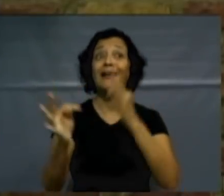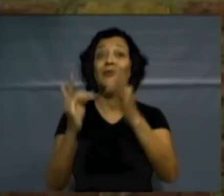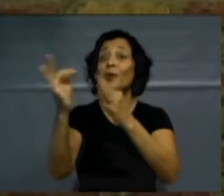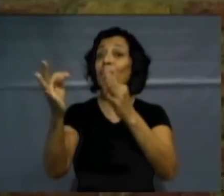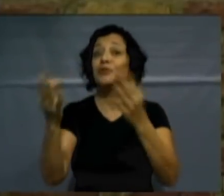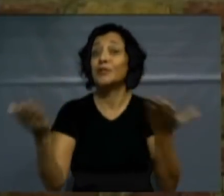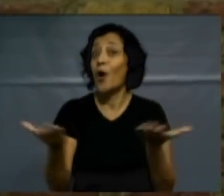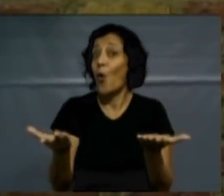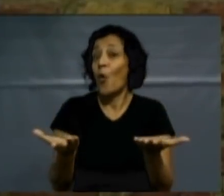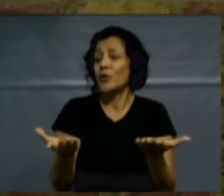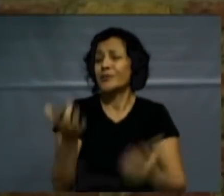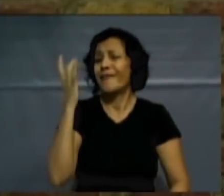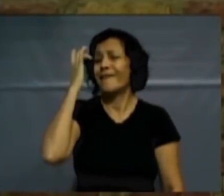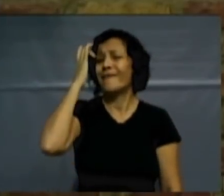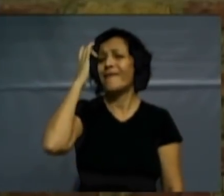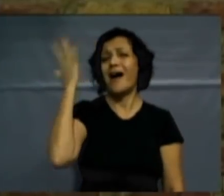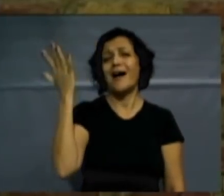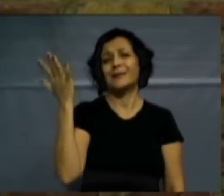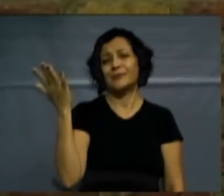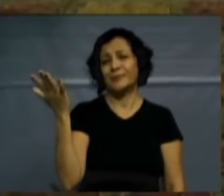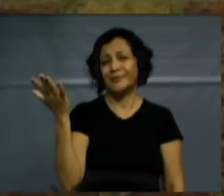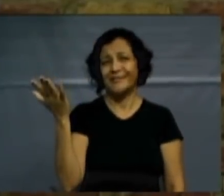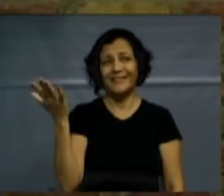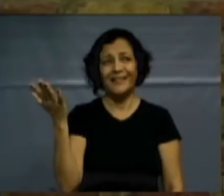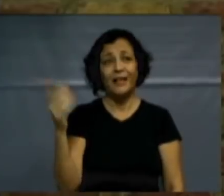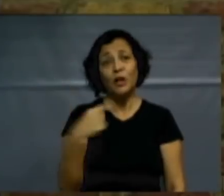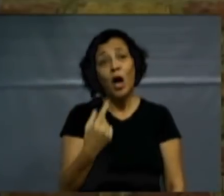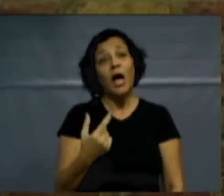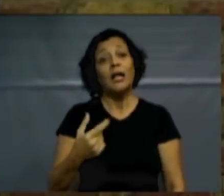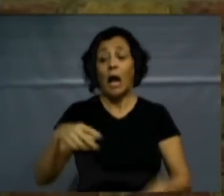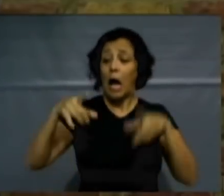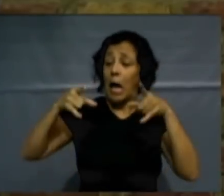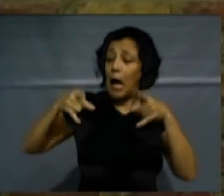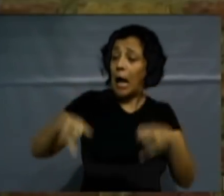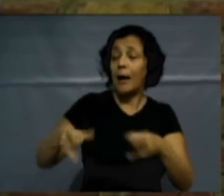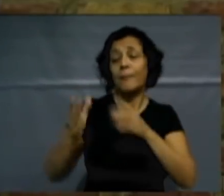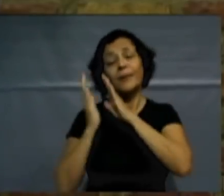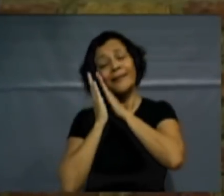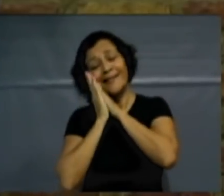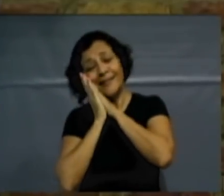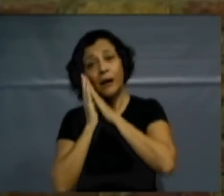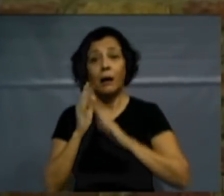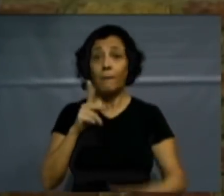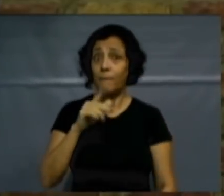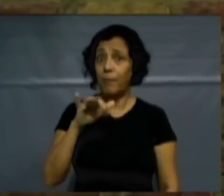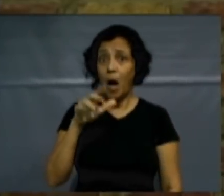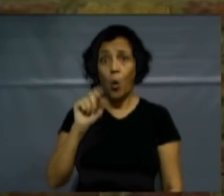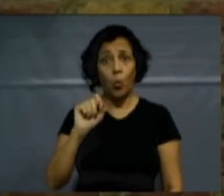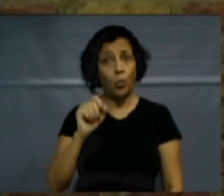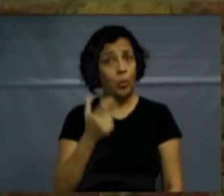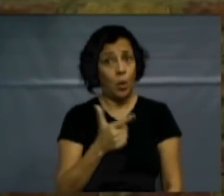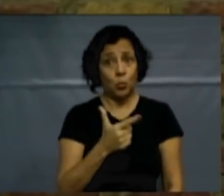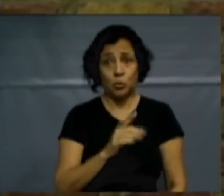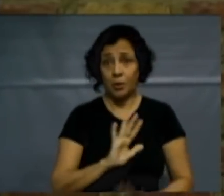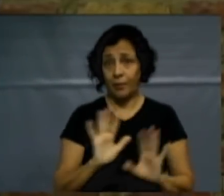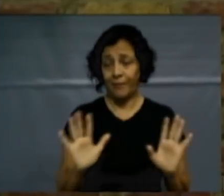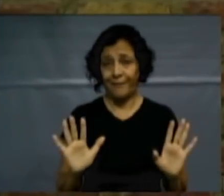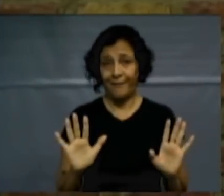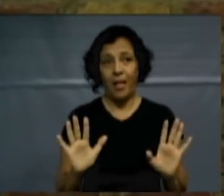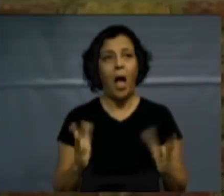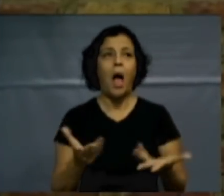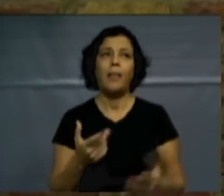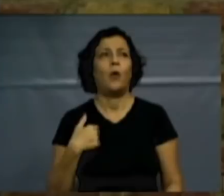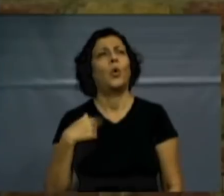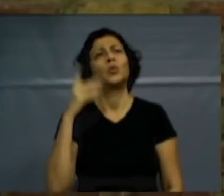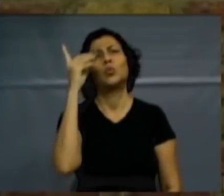favor. Nós temos cama confortável para dormir, coisa que ele não tinha. E a gente fala assim, não, domingo eu